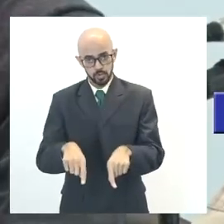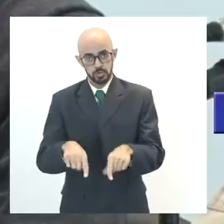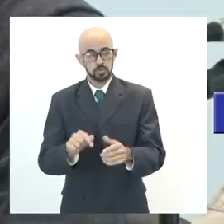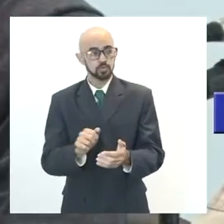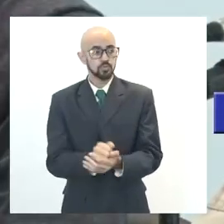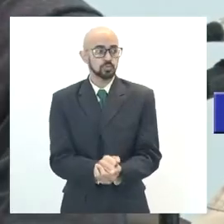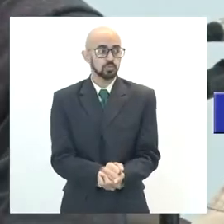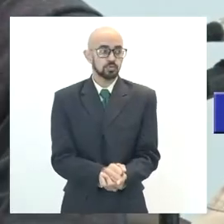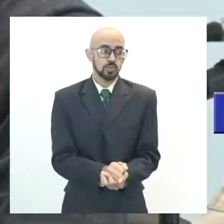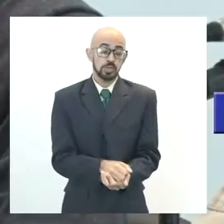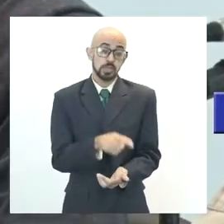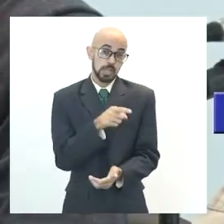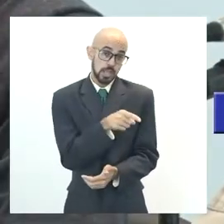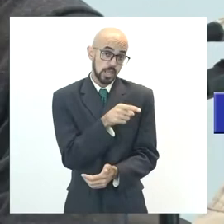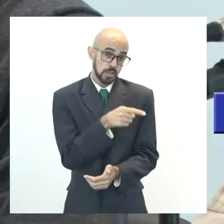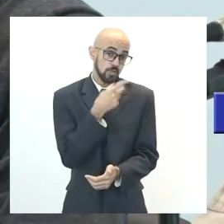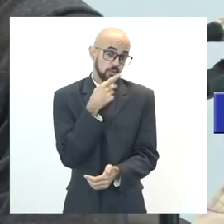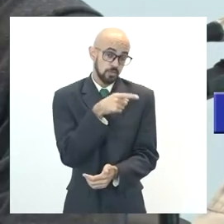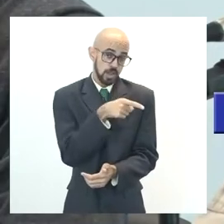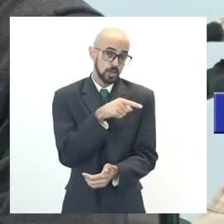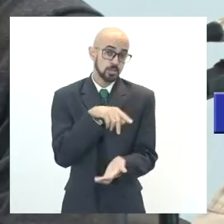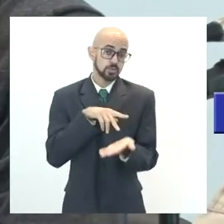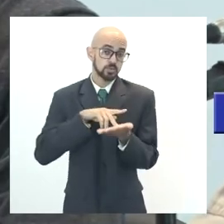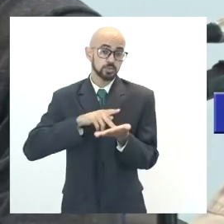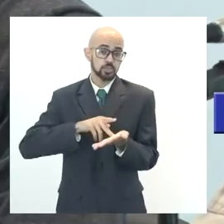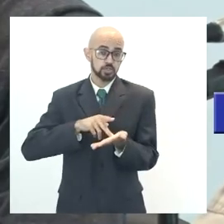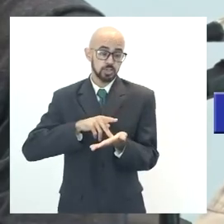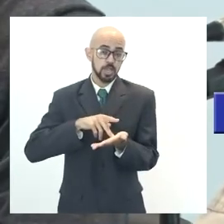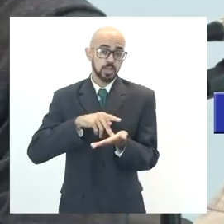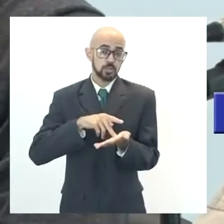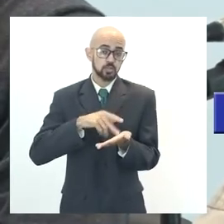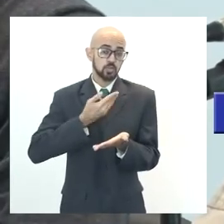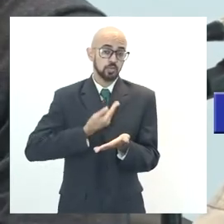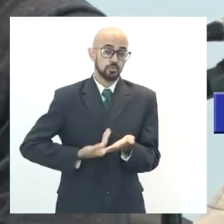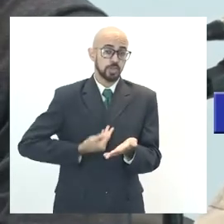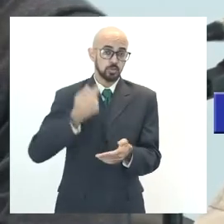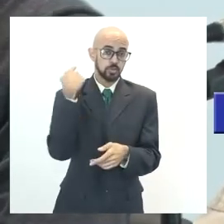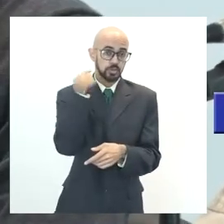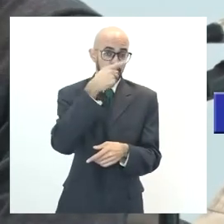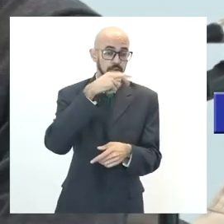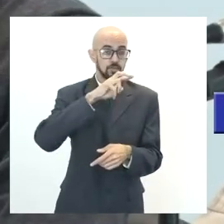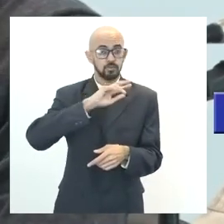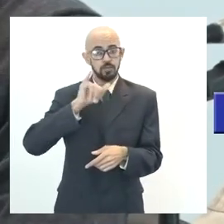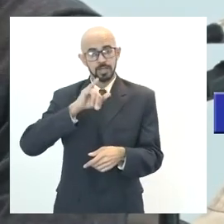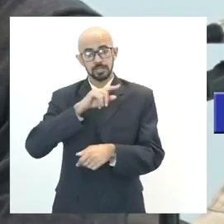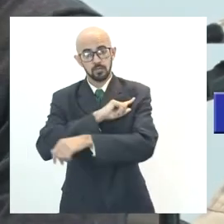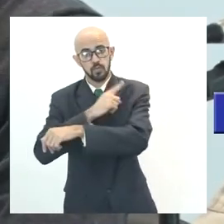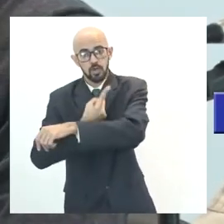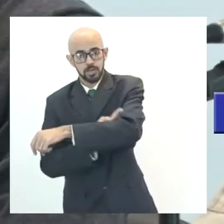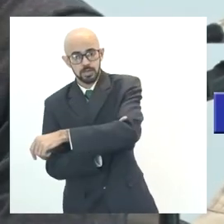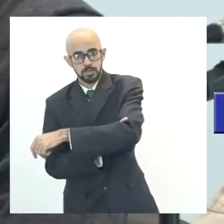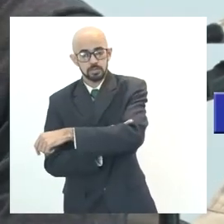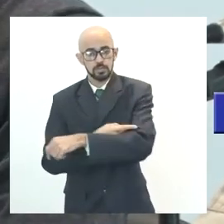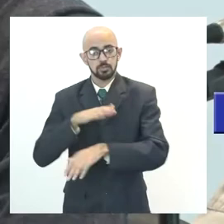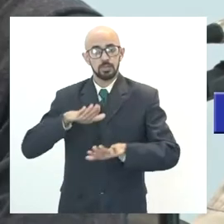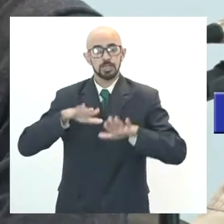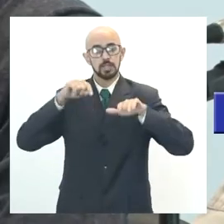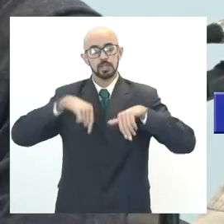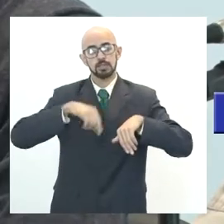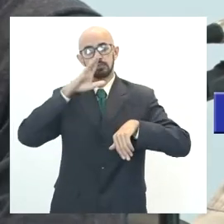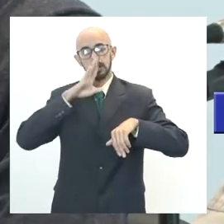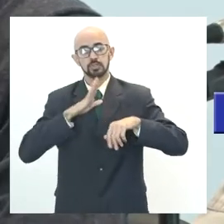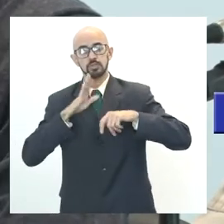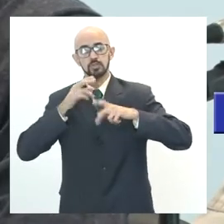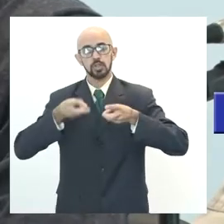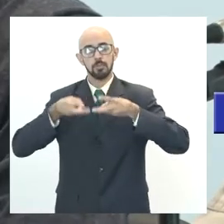ele disse que o sindicato no governo deles era fortalecer aqui no Brasil nós estamos vendo o que tá acontecendo